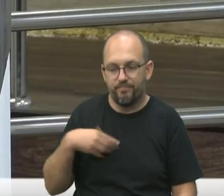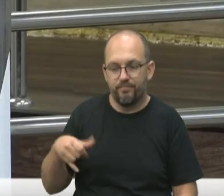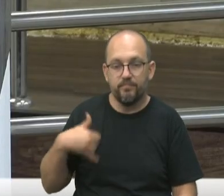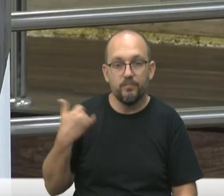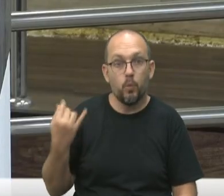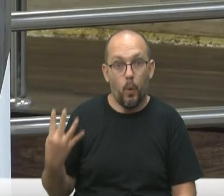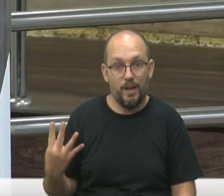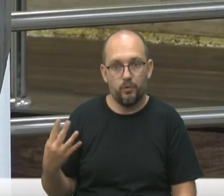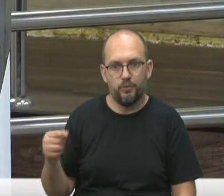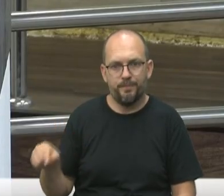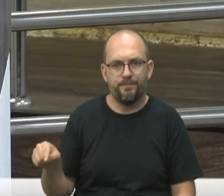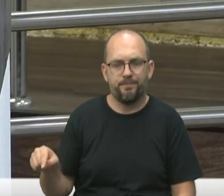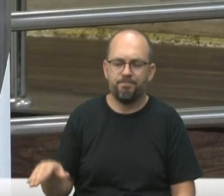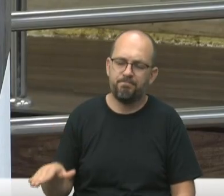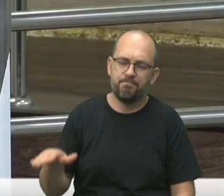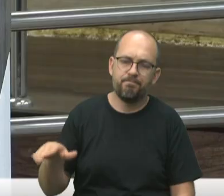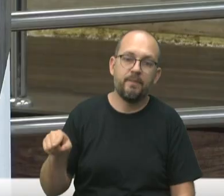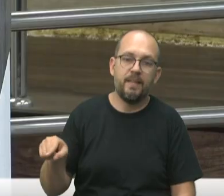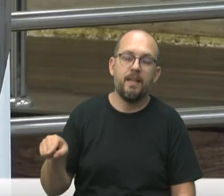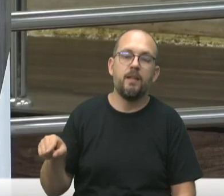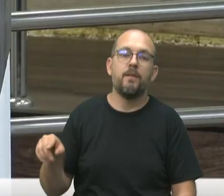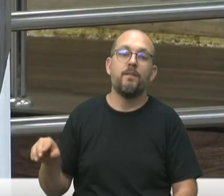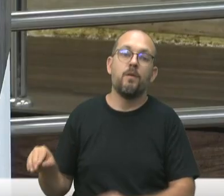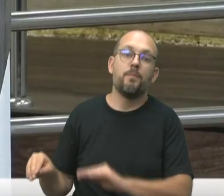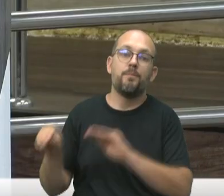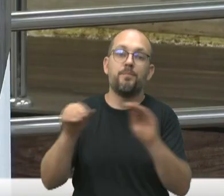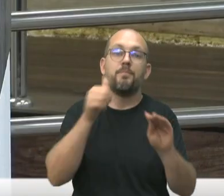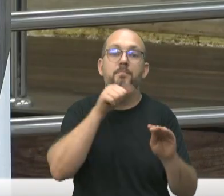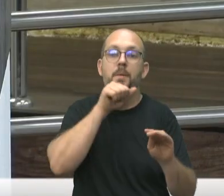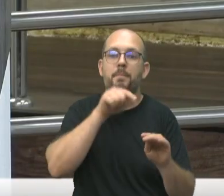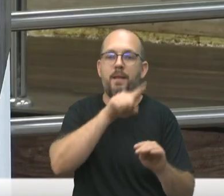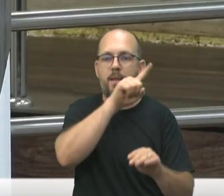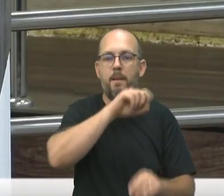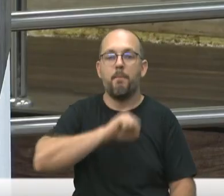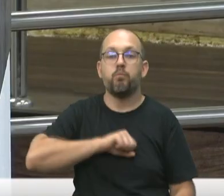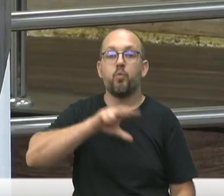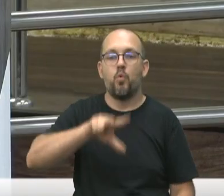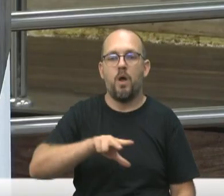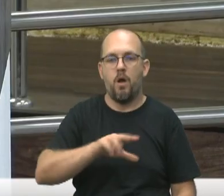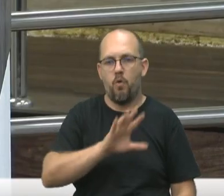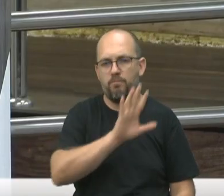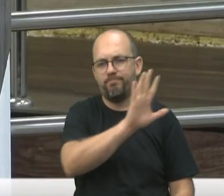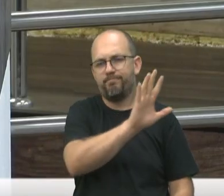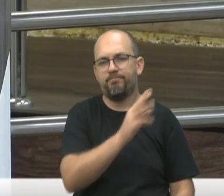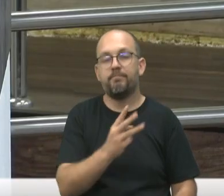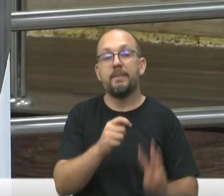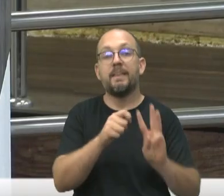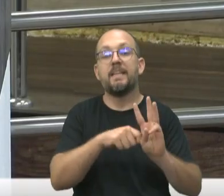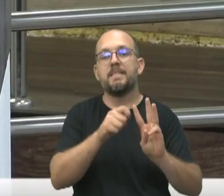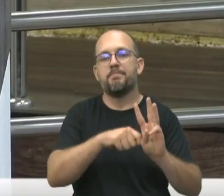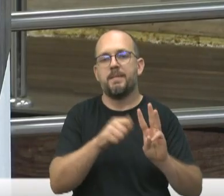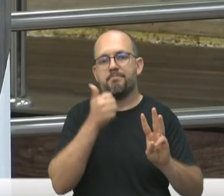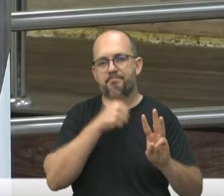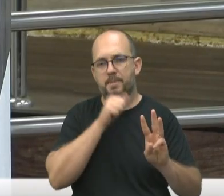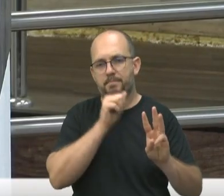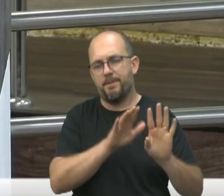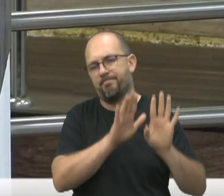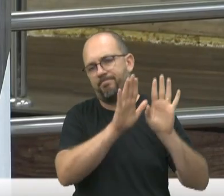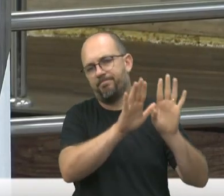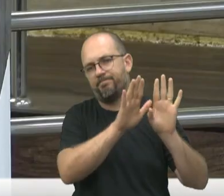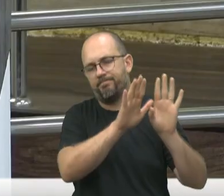idade, ele foi morar com a mãe dele em Portugal 3 meses. E ele ficou na casa